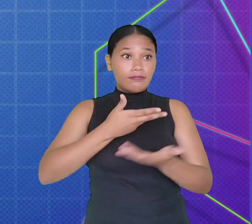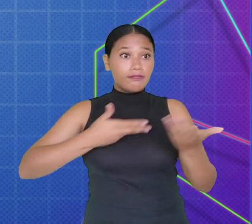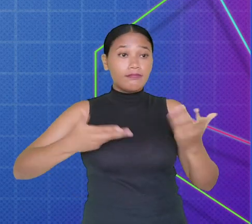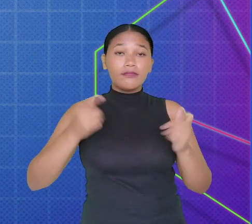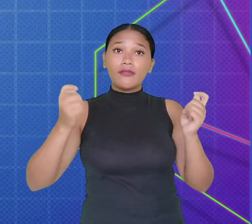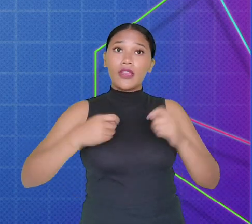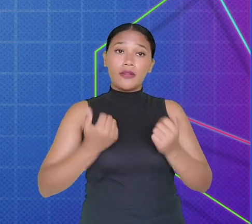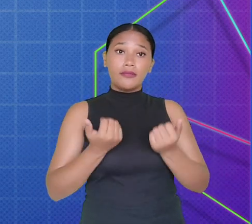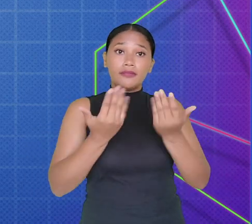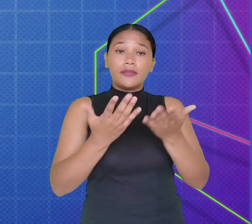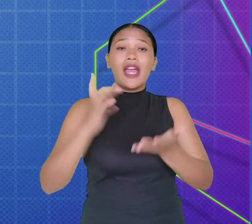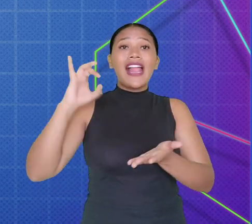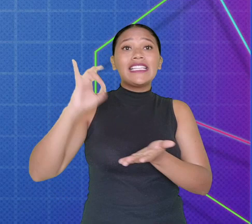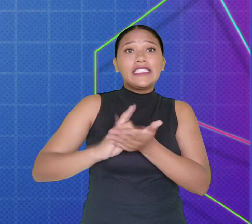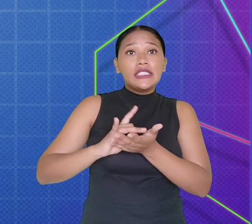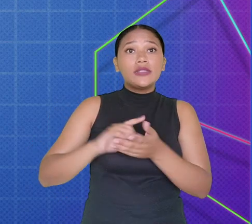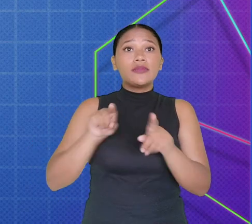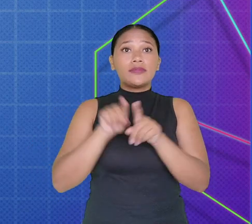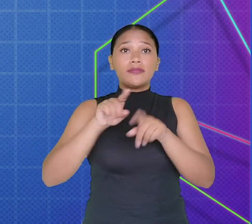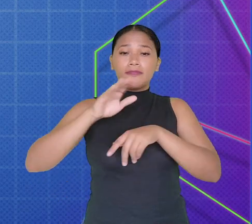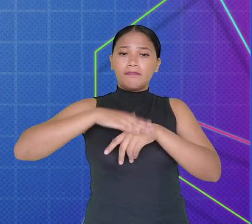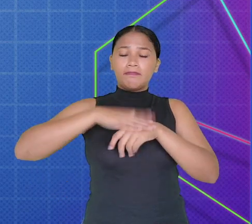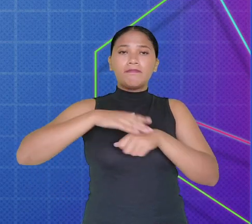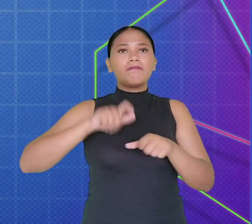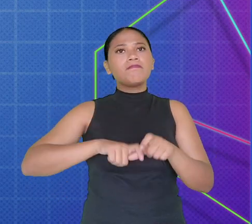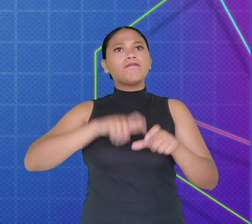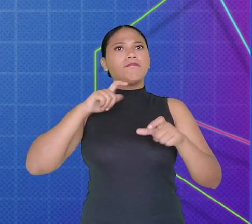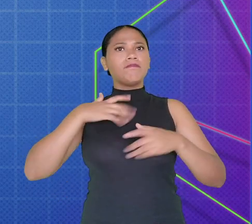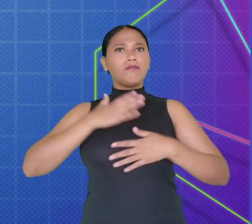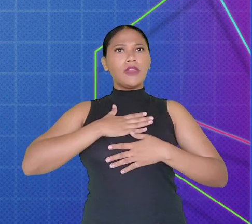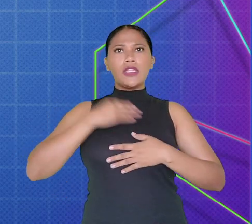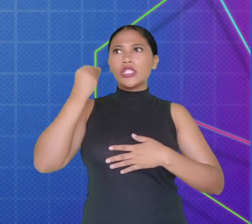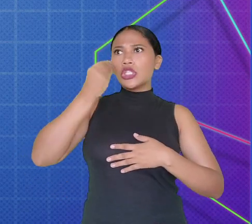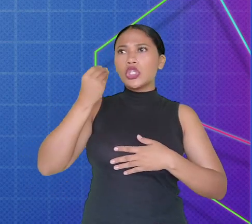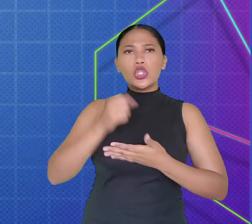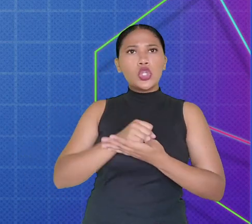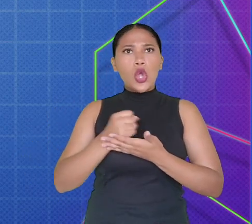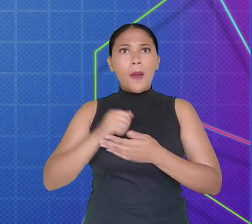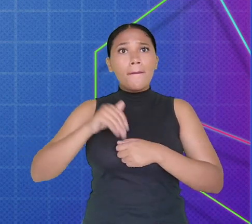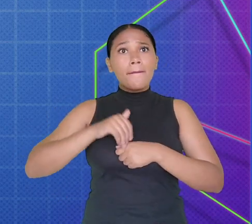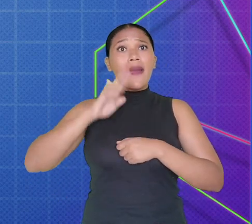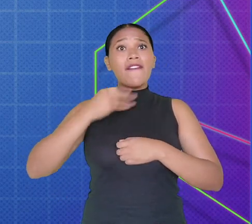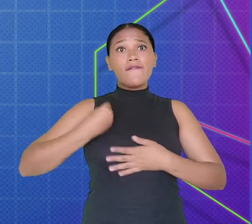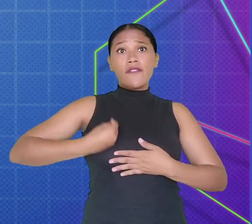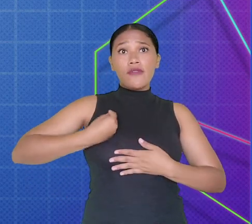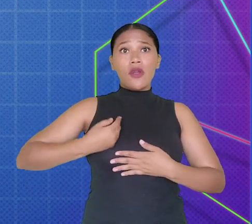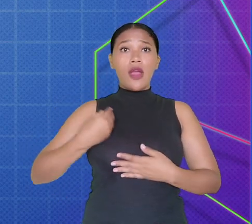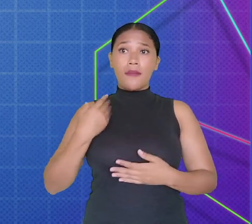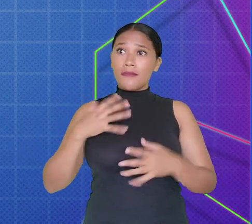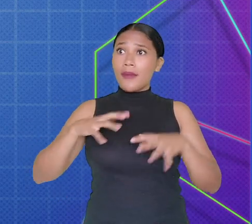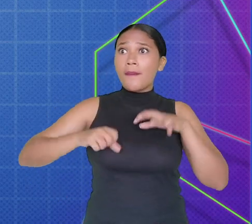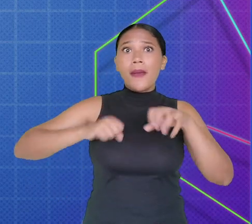as interações orgânicas podem adicionar uma camada de realismo e autenticidade à experiência de jogo, tornando o mundo do jogo mais vivo e